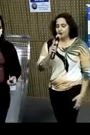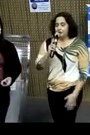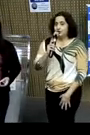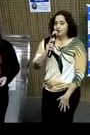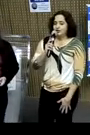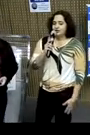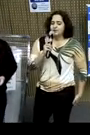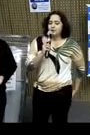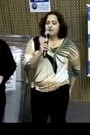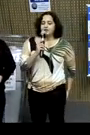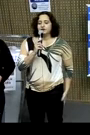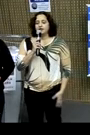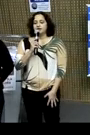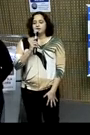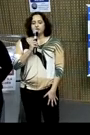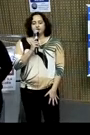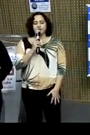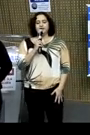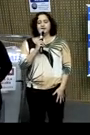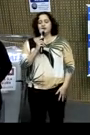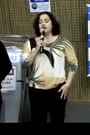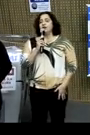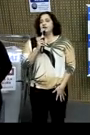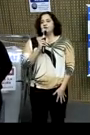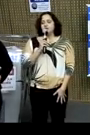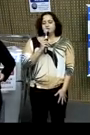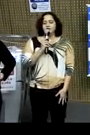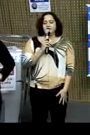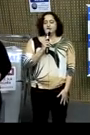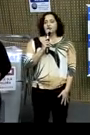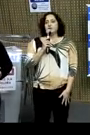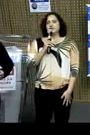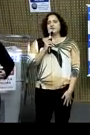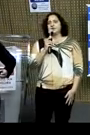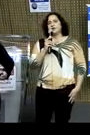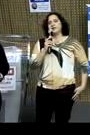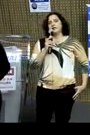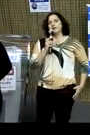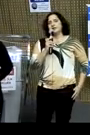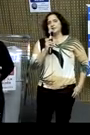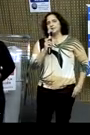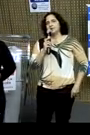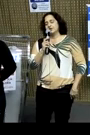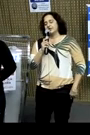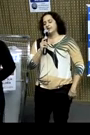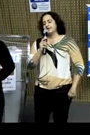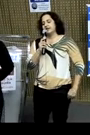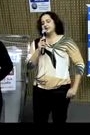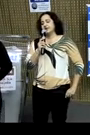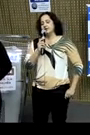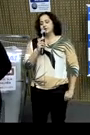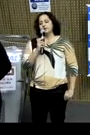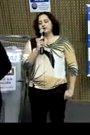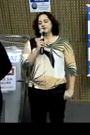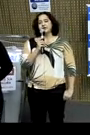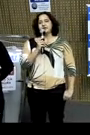O perfil da nossa população da Bolsa Família, em 2020 nós tivemos 643 pessoas cadastradas